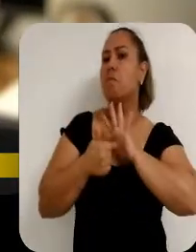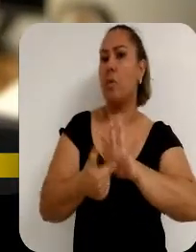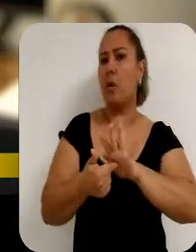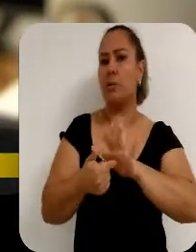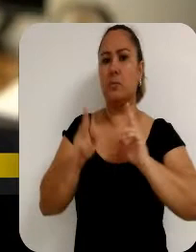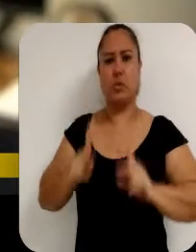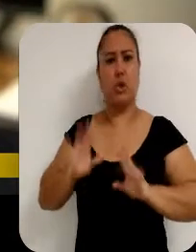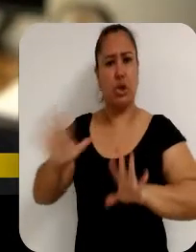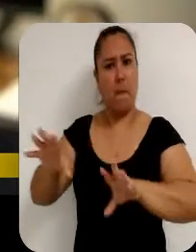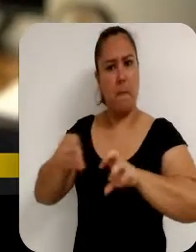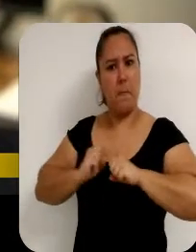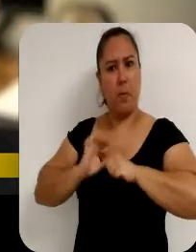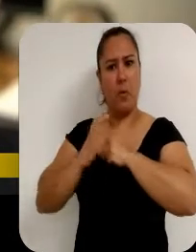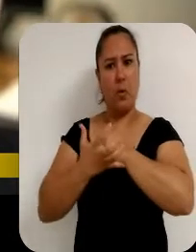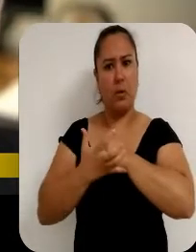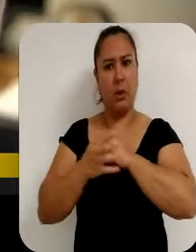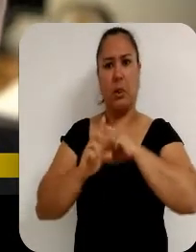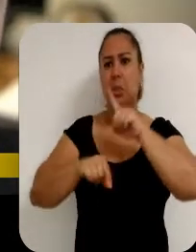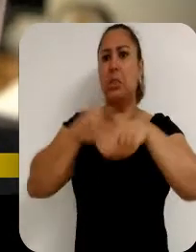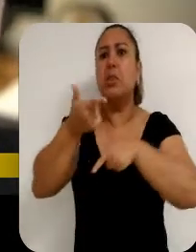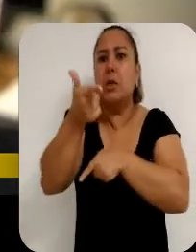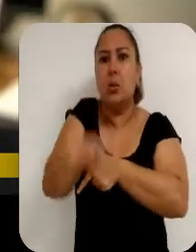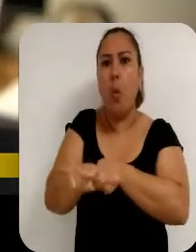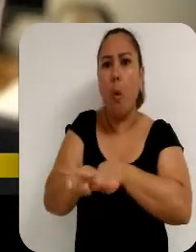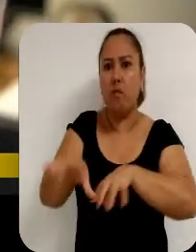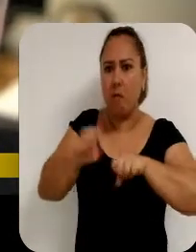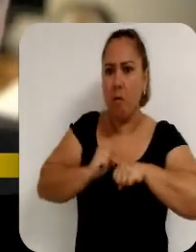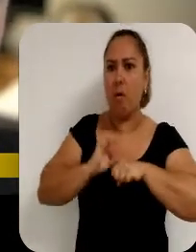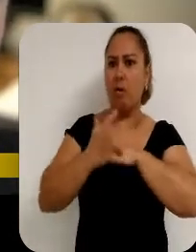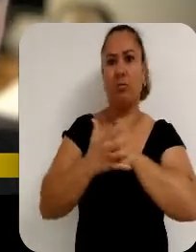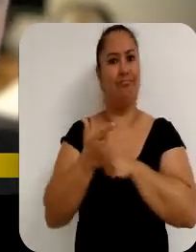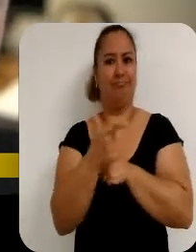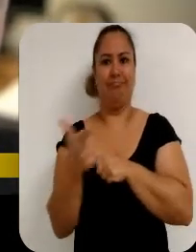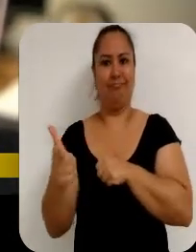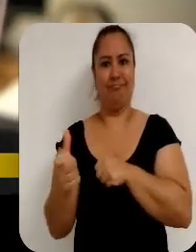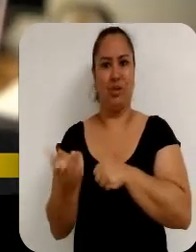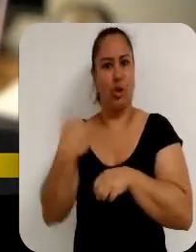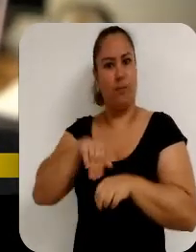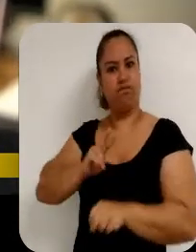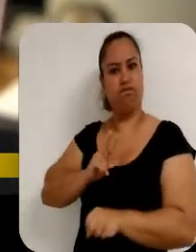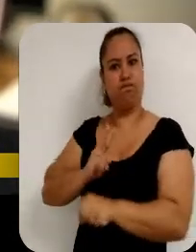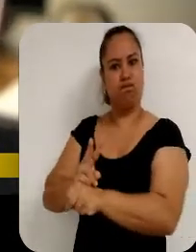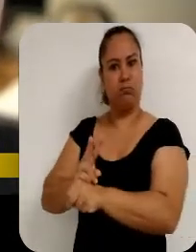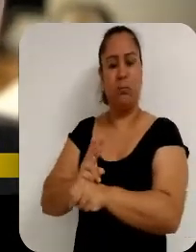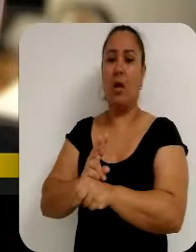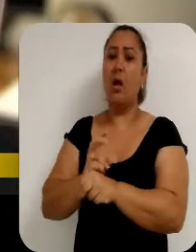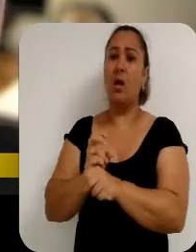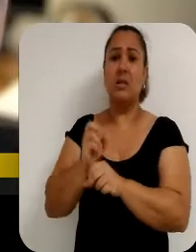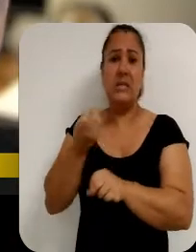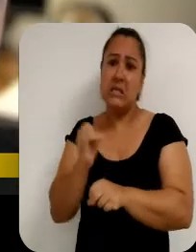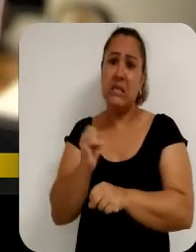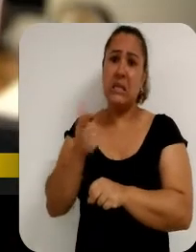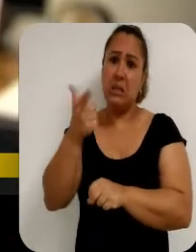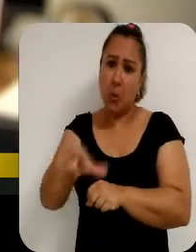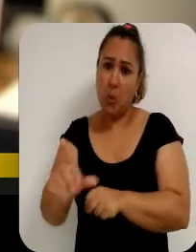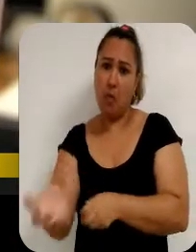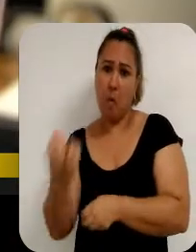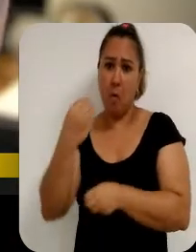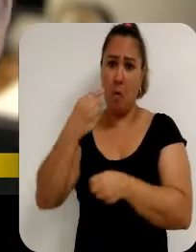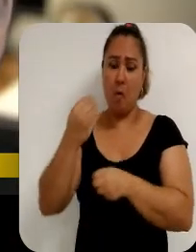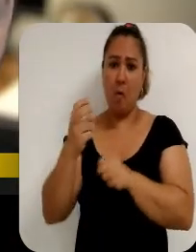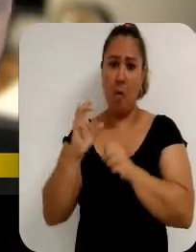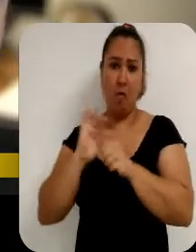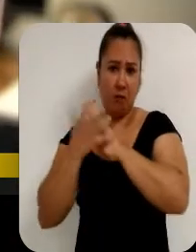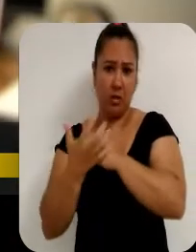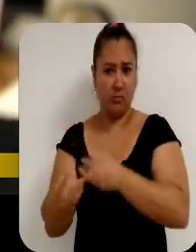novo, aparentemente, na verdade, só continuam com o vírus no corpo, escondido por um tempo, e depois ele se manifesta de novo. Tudo indica até aqui pra gente que as pessoas só pegam ele